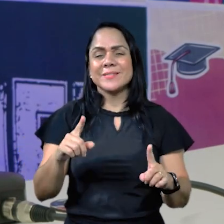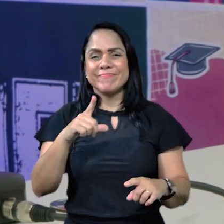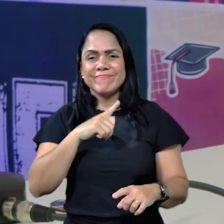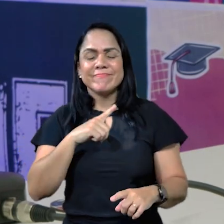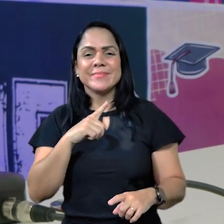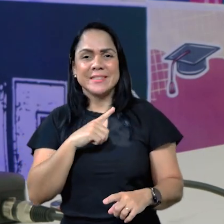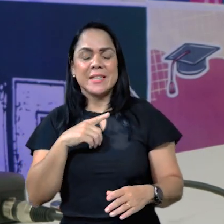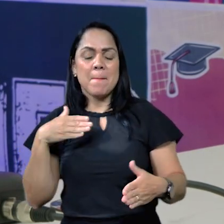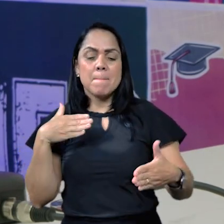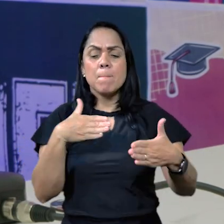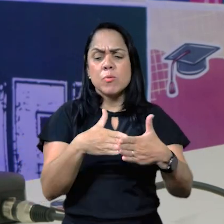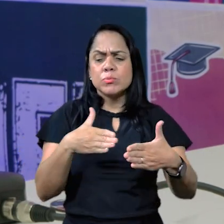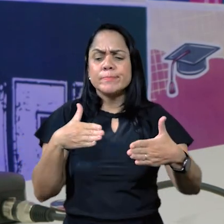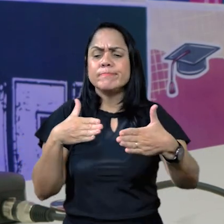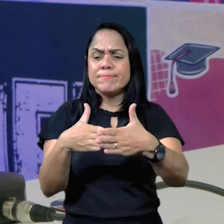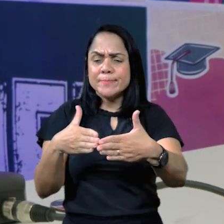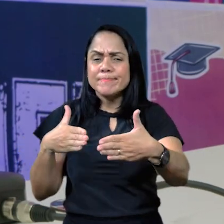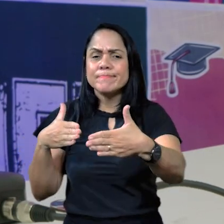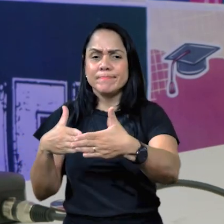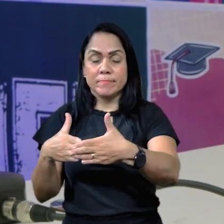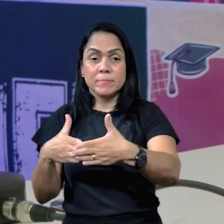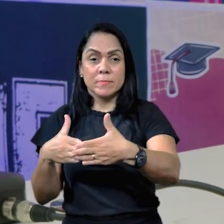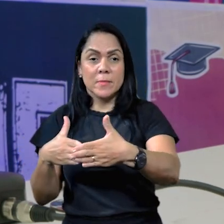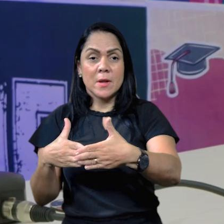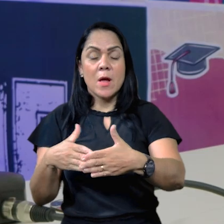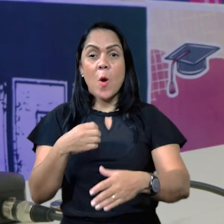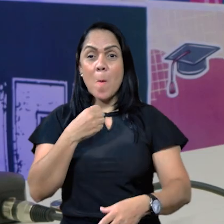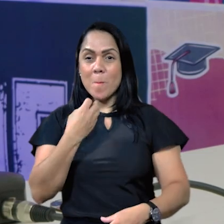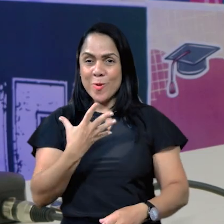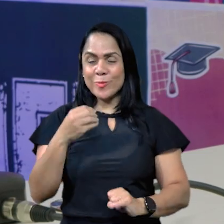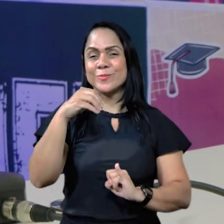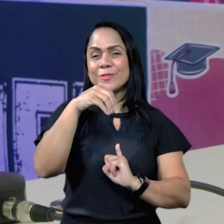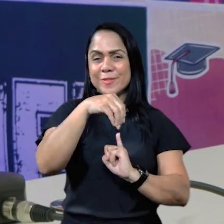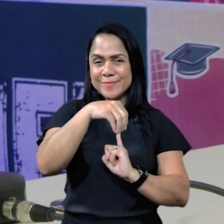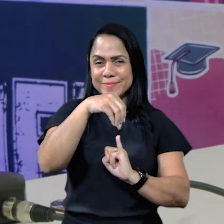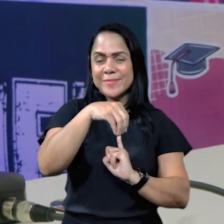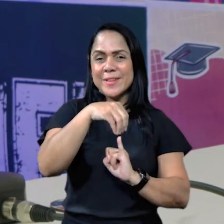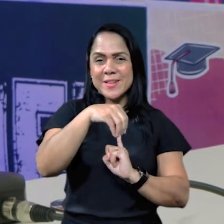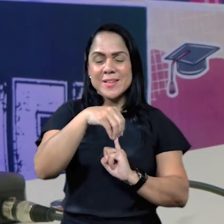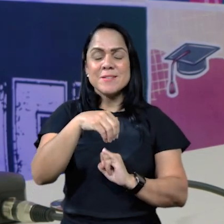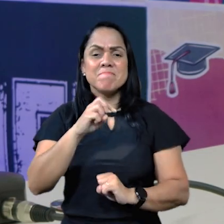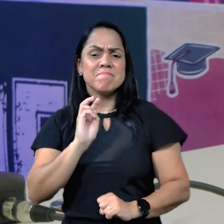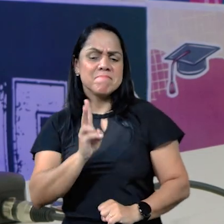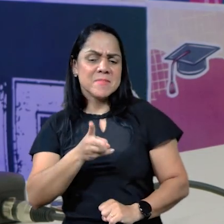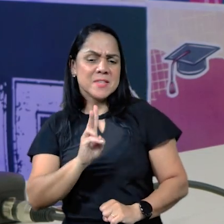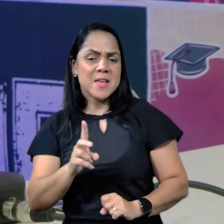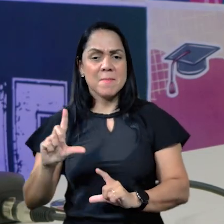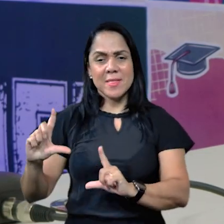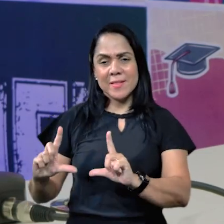existe várias barreiras. Assim, é o bom do IFB que vocês sempre procura ter a janela